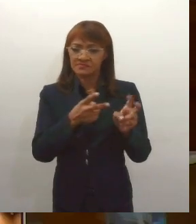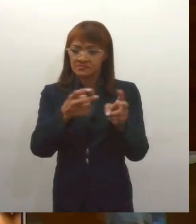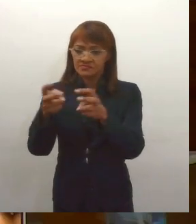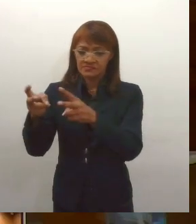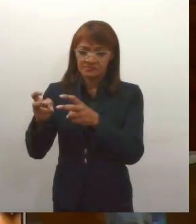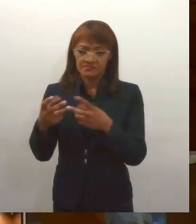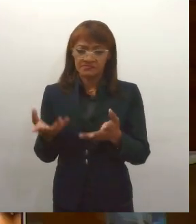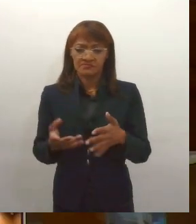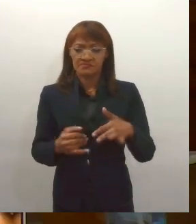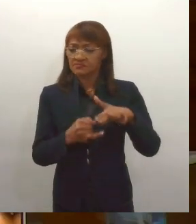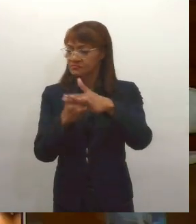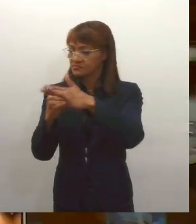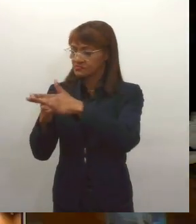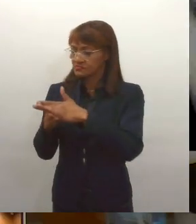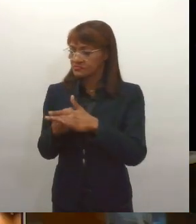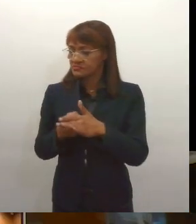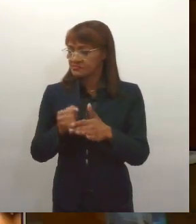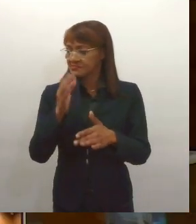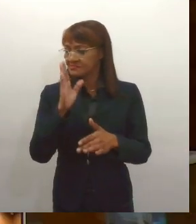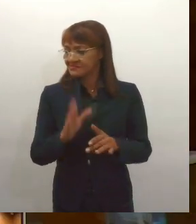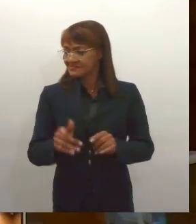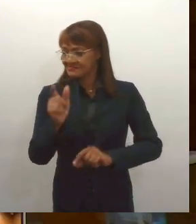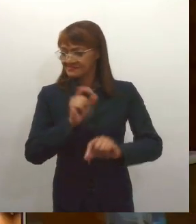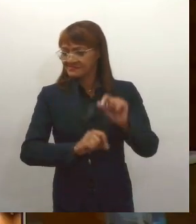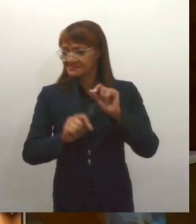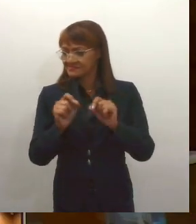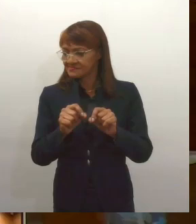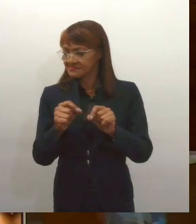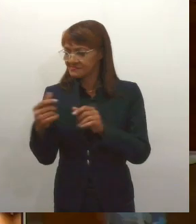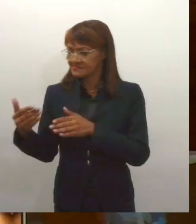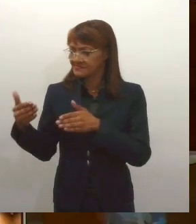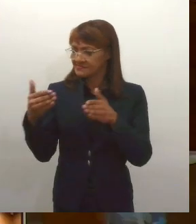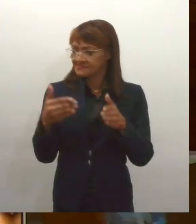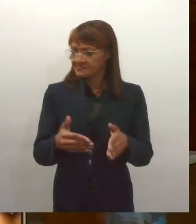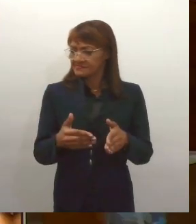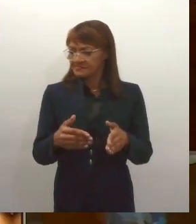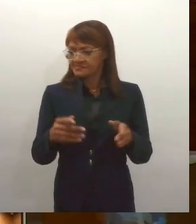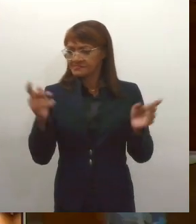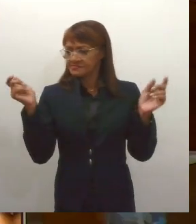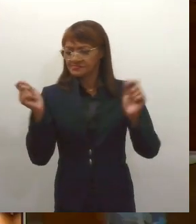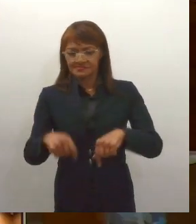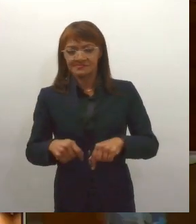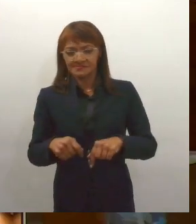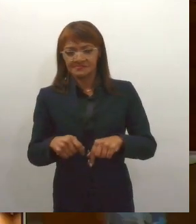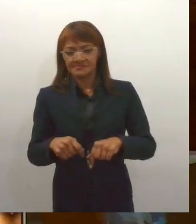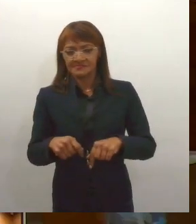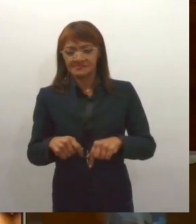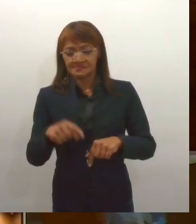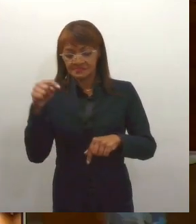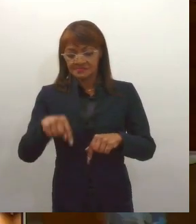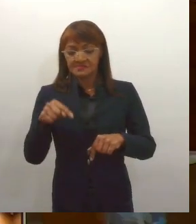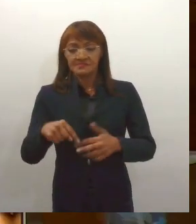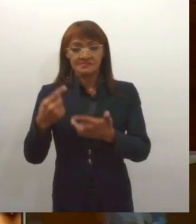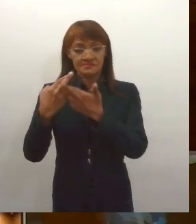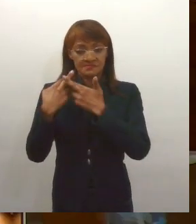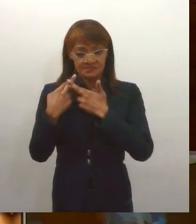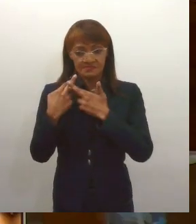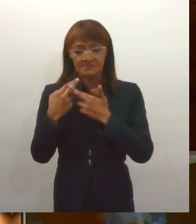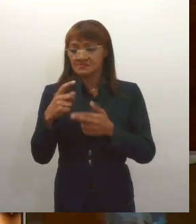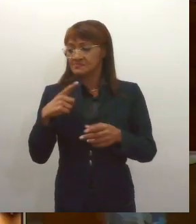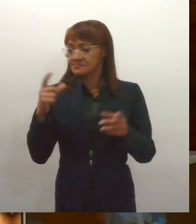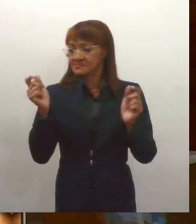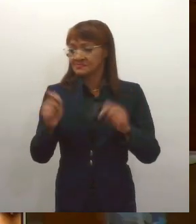como essa tem um poder eh ter essa responsabilidade de ser exemplo né de uma instituição que